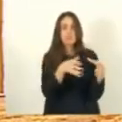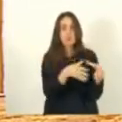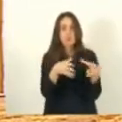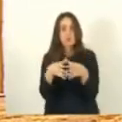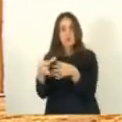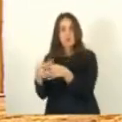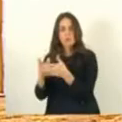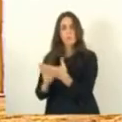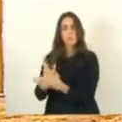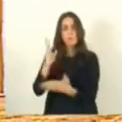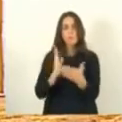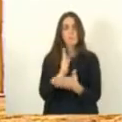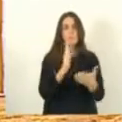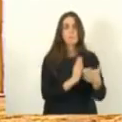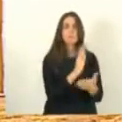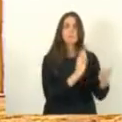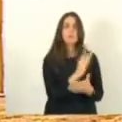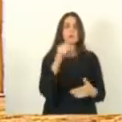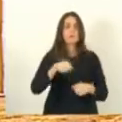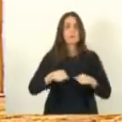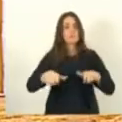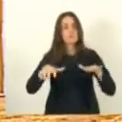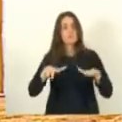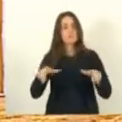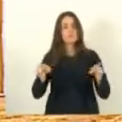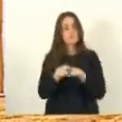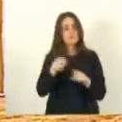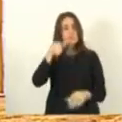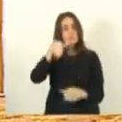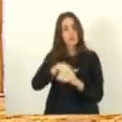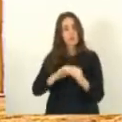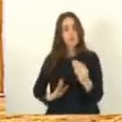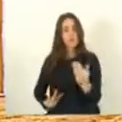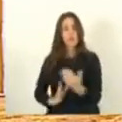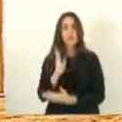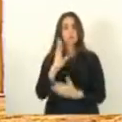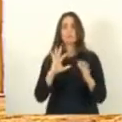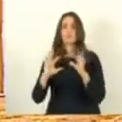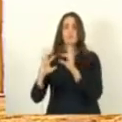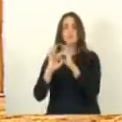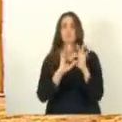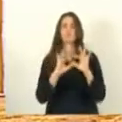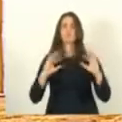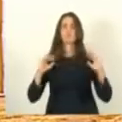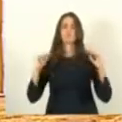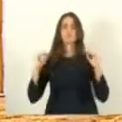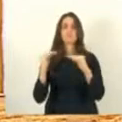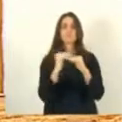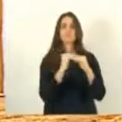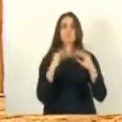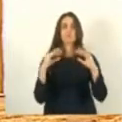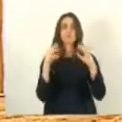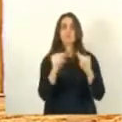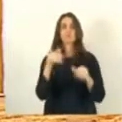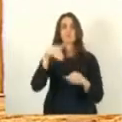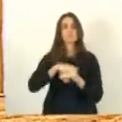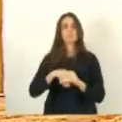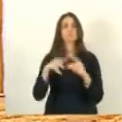comissões e foi aprovada aqui no plenário à unanimidade. Desde a época do Artung que eu tenho repetido